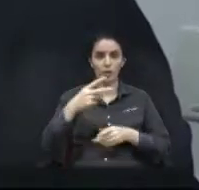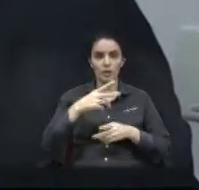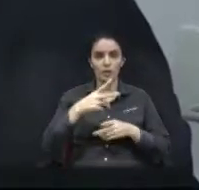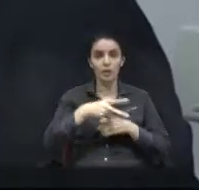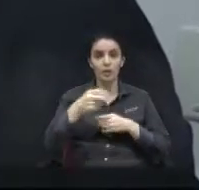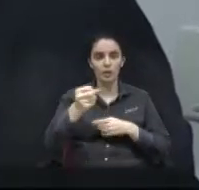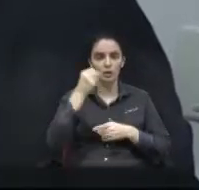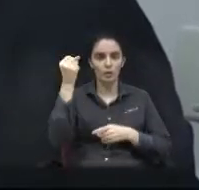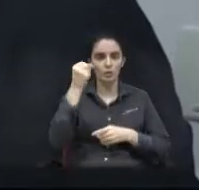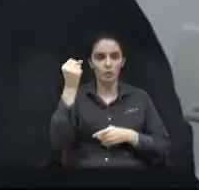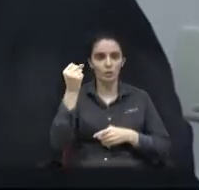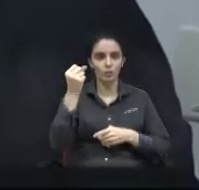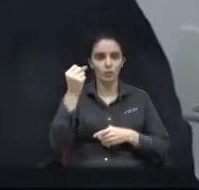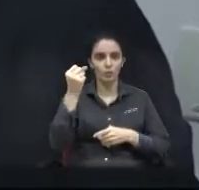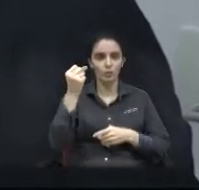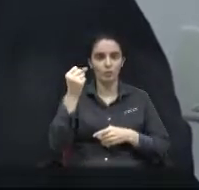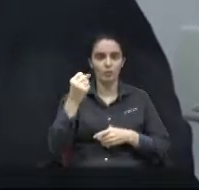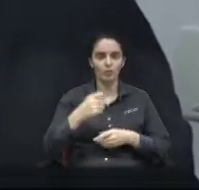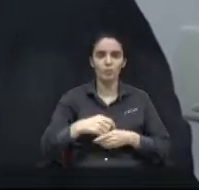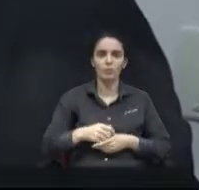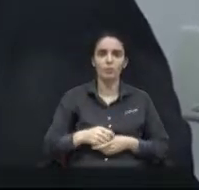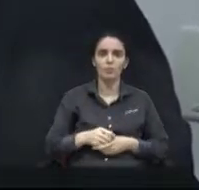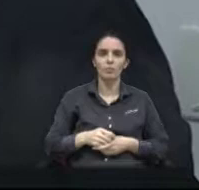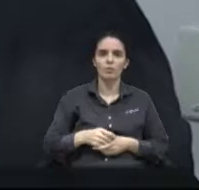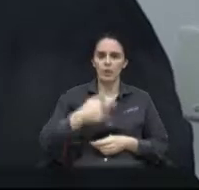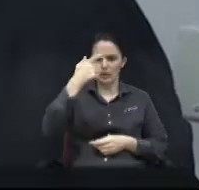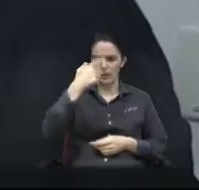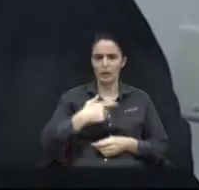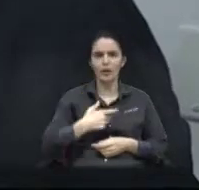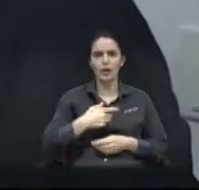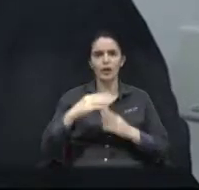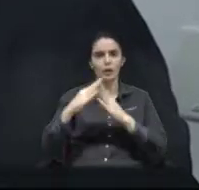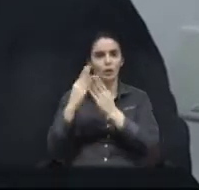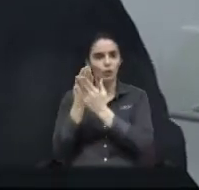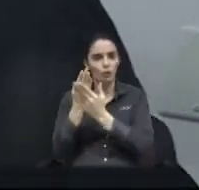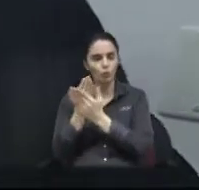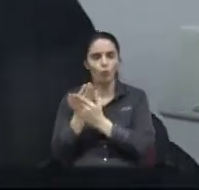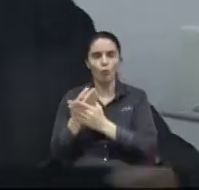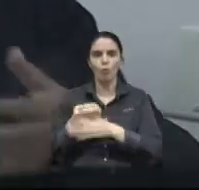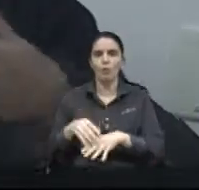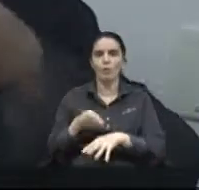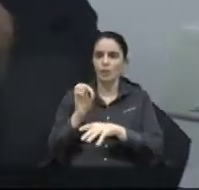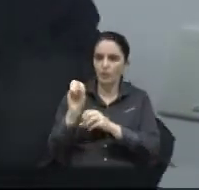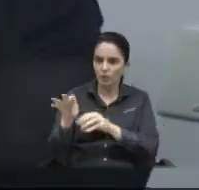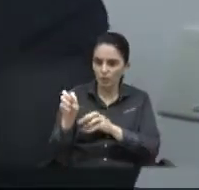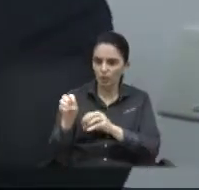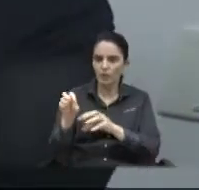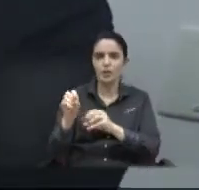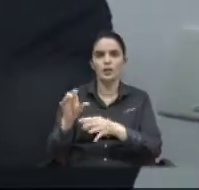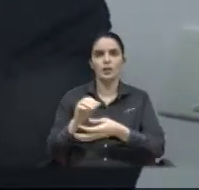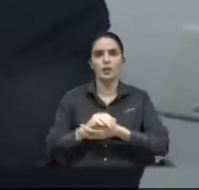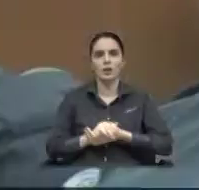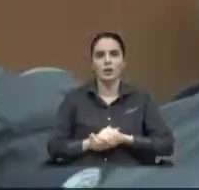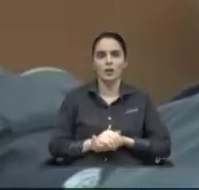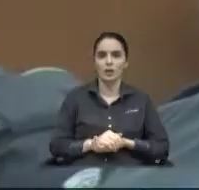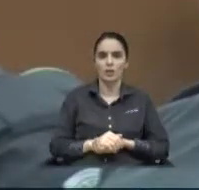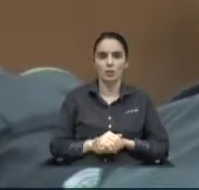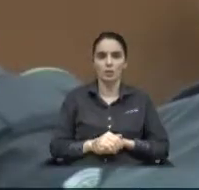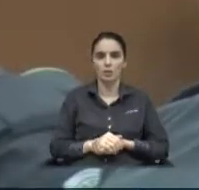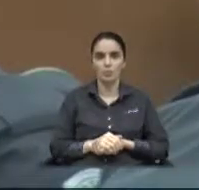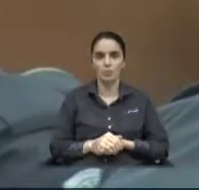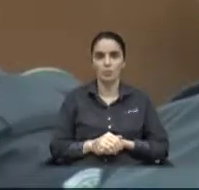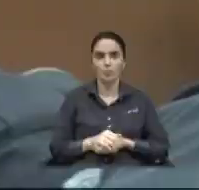trabalho da polícia é sério a primeira da escola produz pessoas têm a escola da condição de